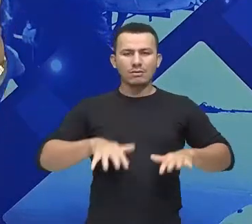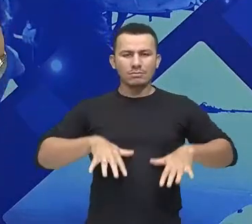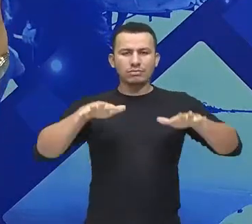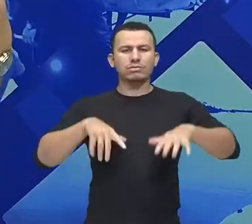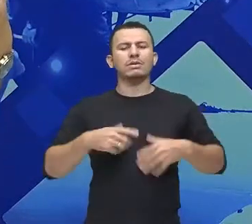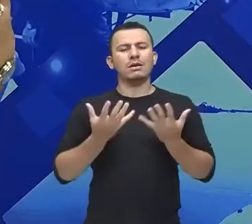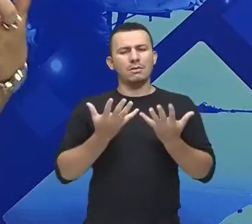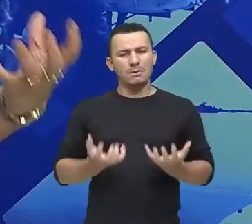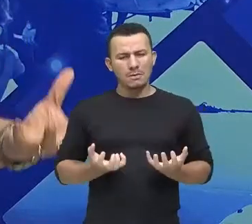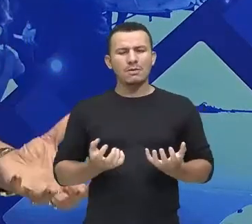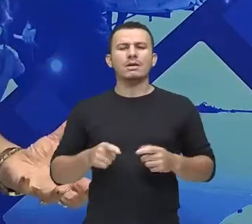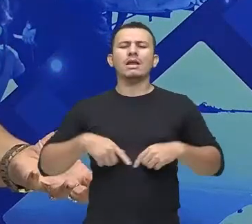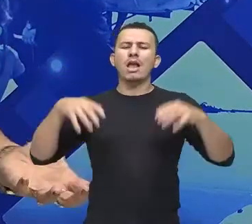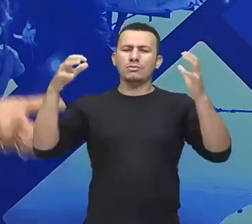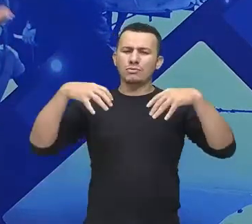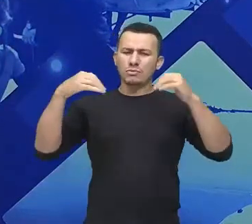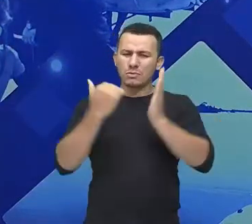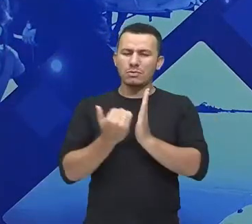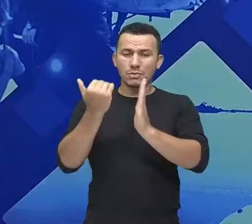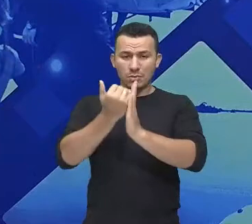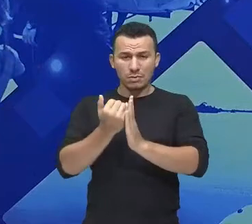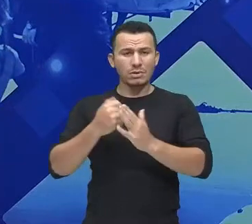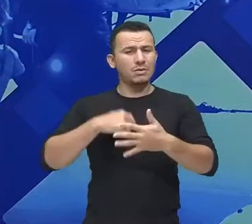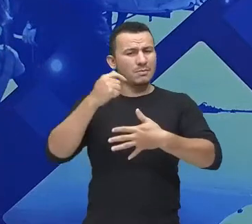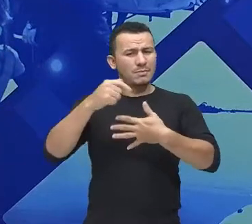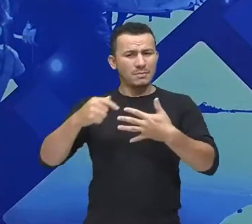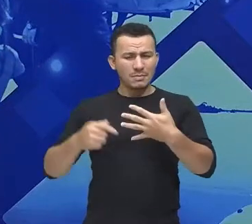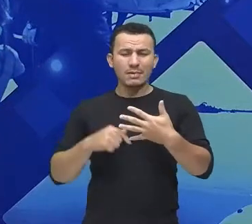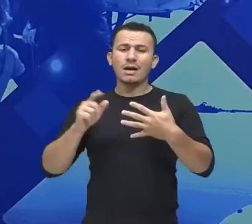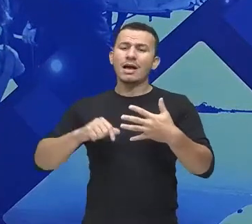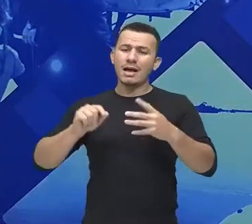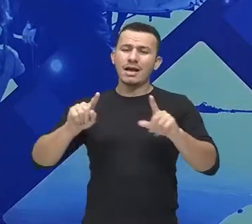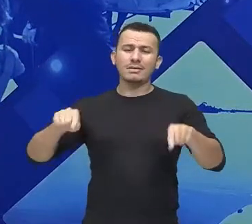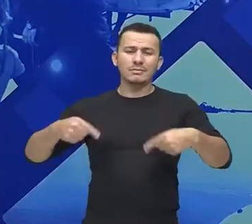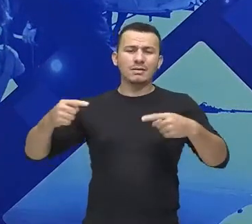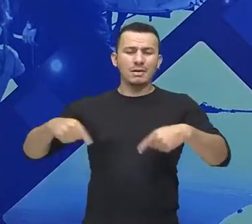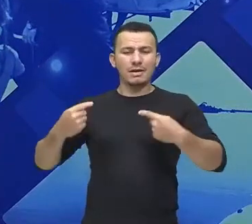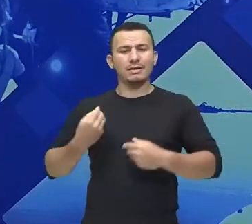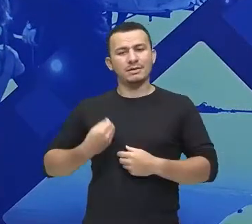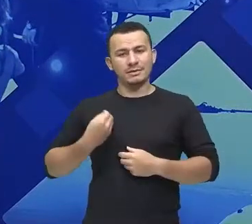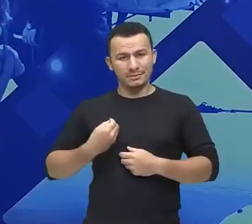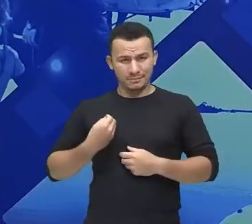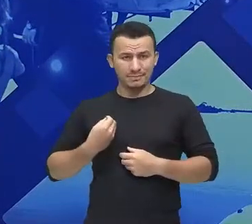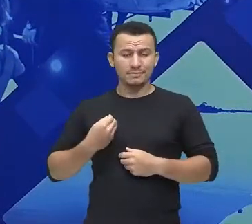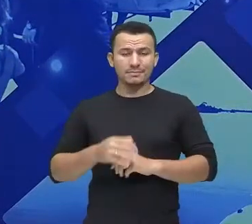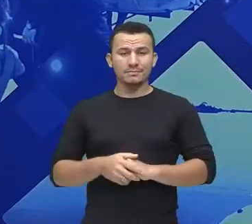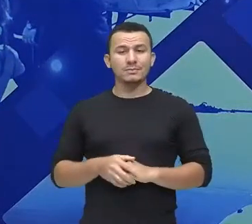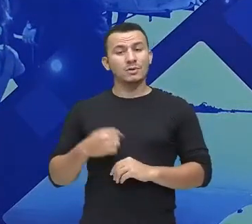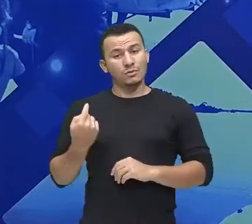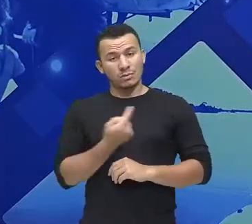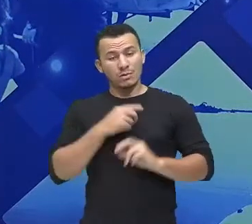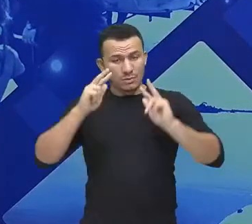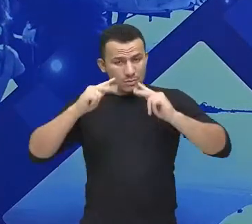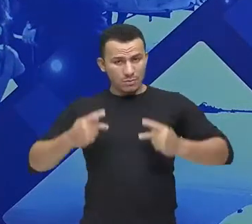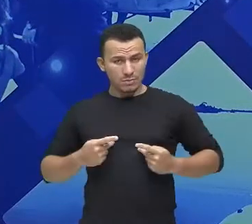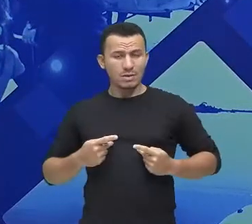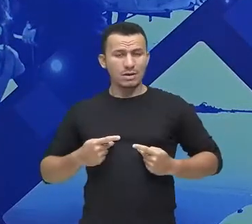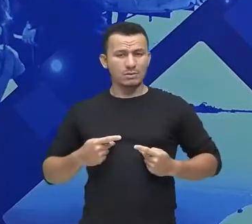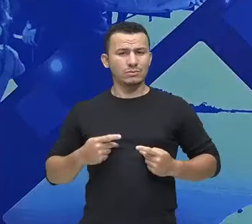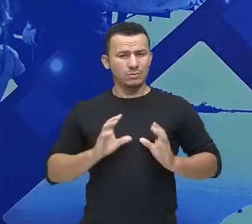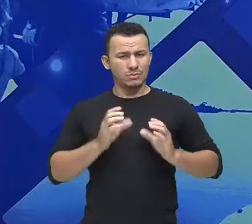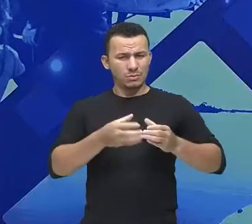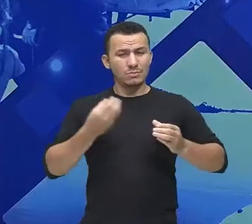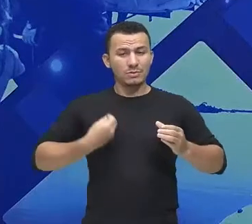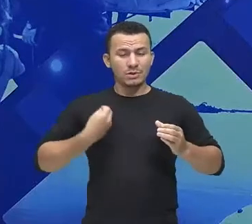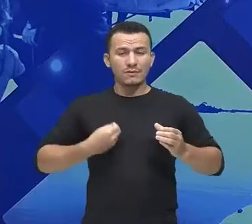seca, você tem chuvas mais fortes. Tudo isso interfere na nossa vida humana. Então, nós humanos, nós seres vivos, temos